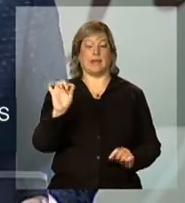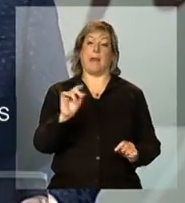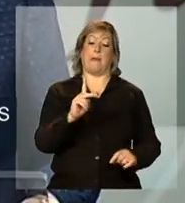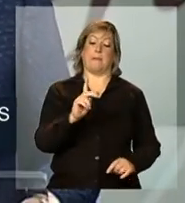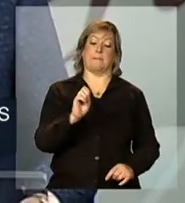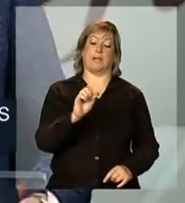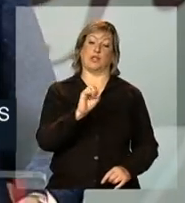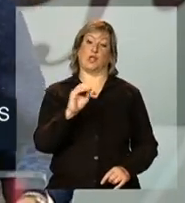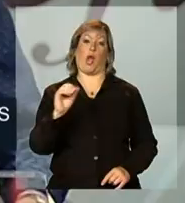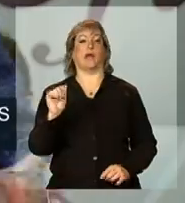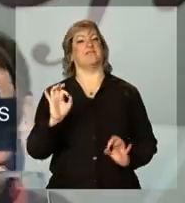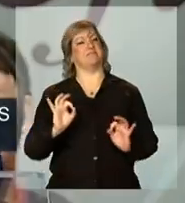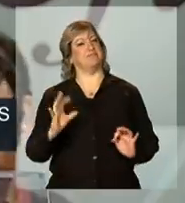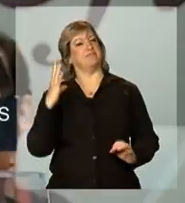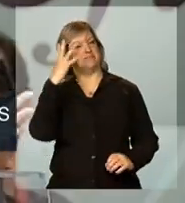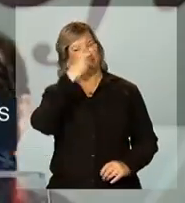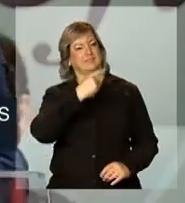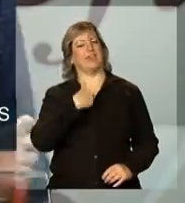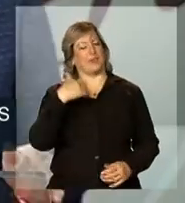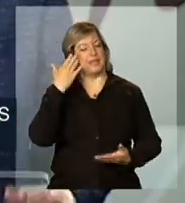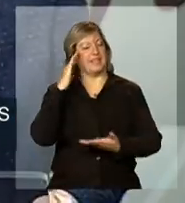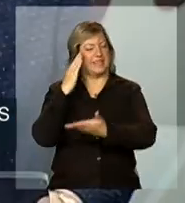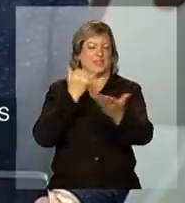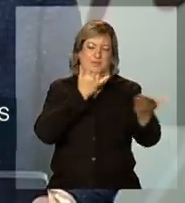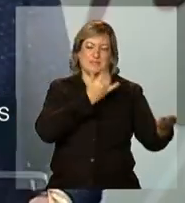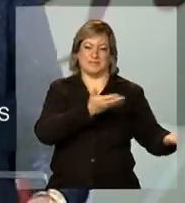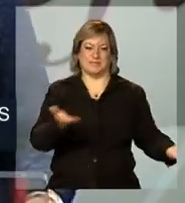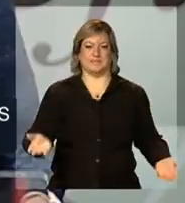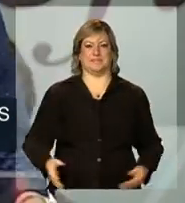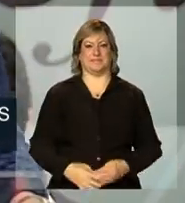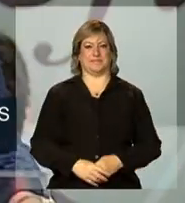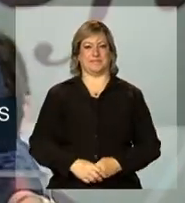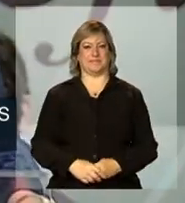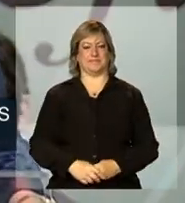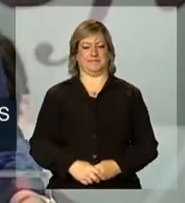é. Então, é um outro tratamento.